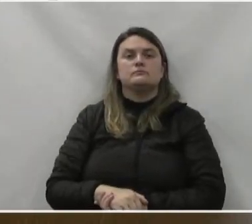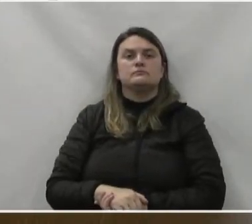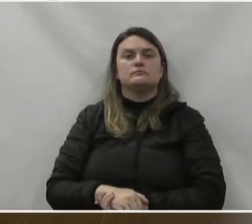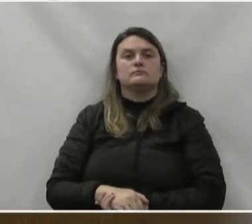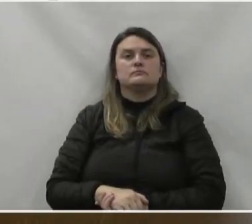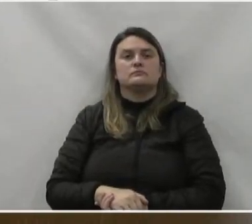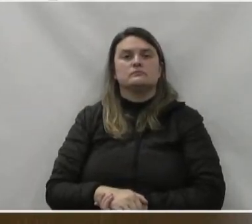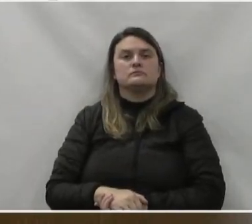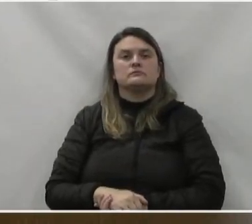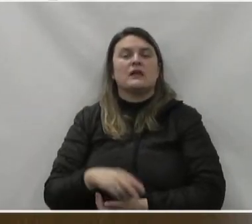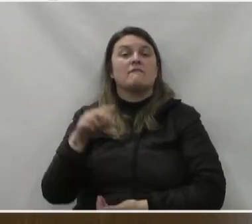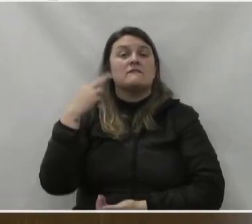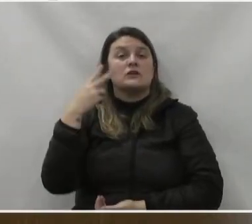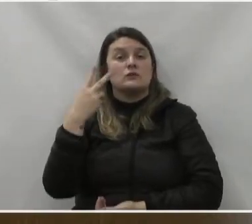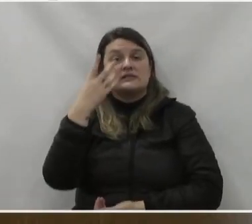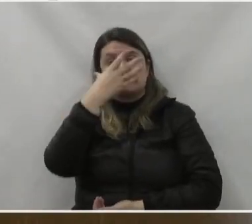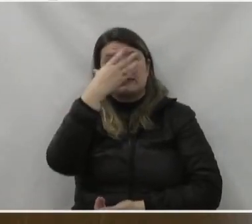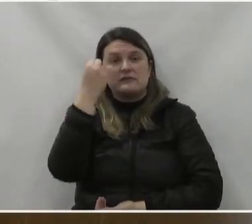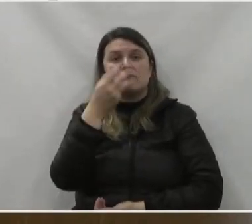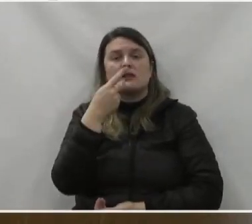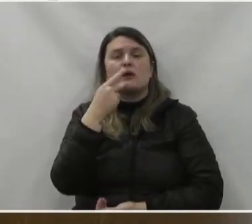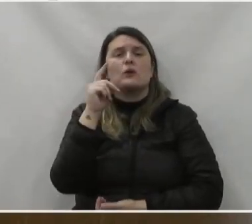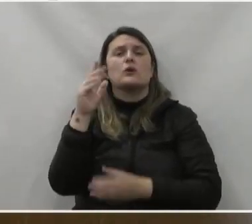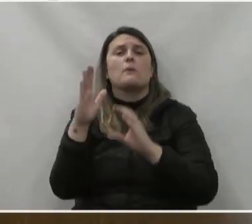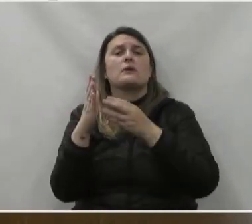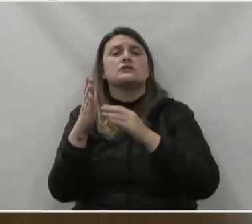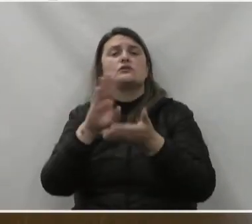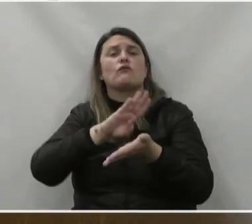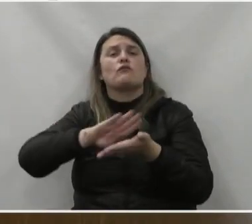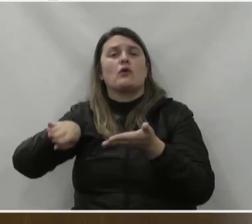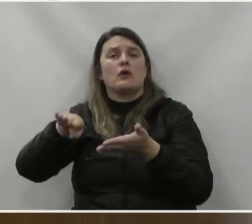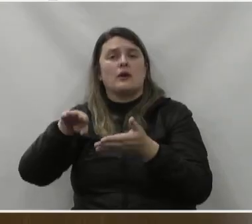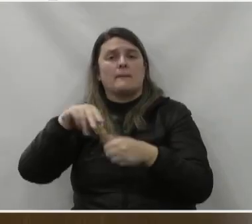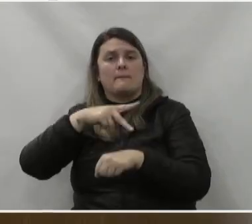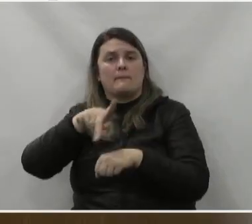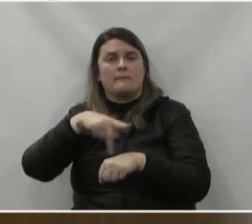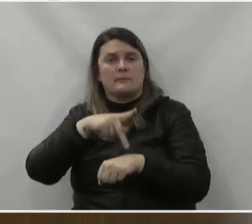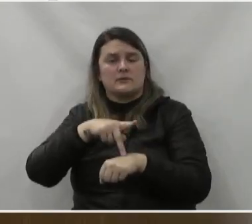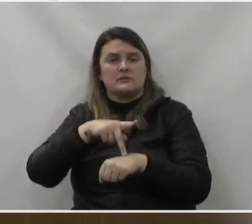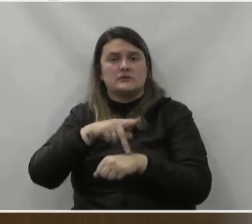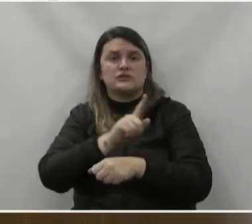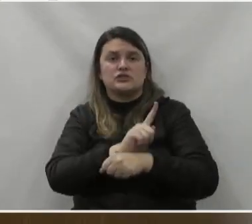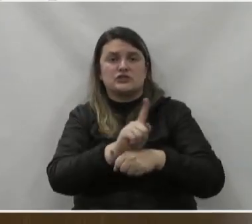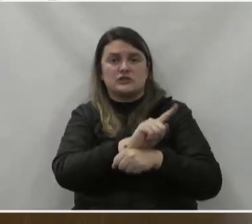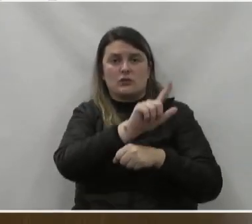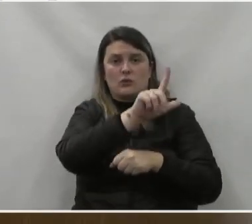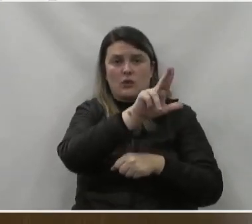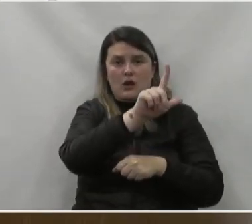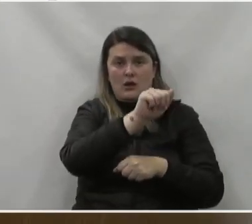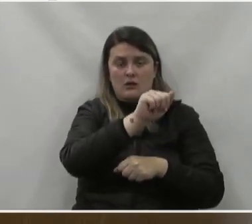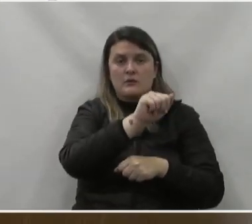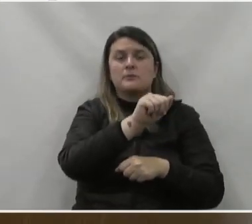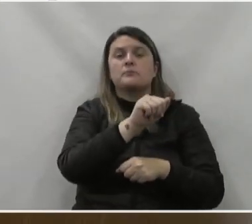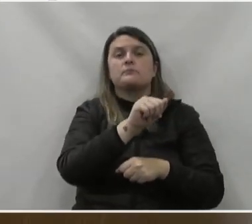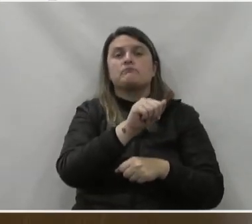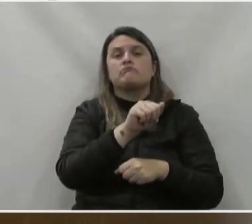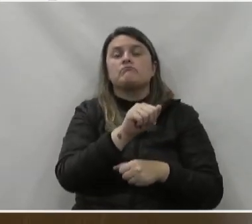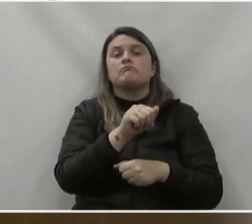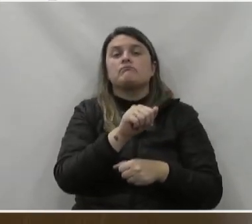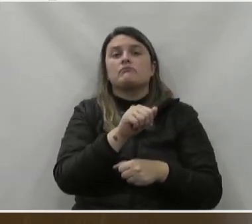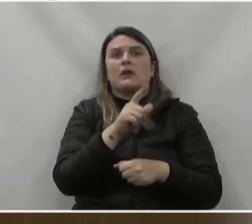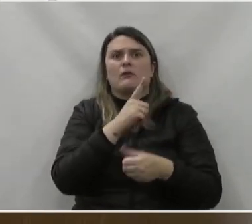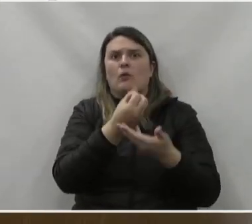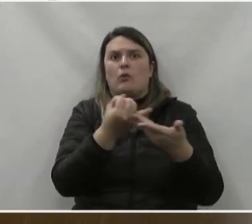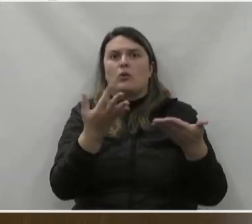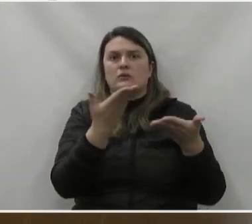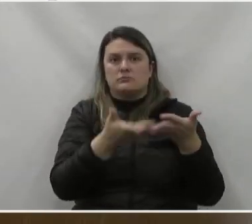Então, a vereadora esqueceu de citar, né, o que o partido dela tirou do país, né? Então, na gestão Lula aí, que isso sim, né, foi muita